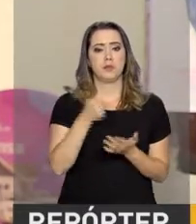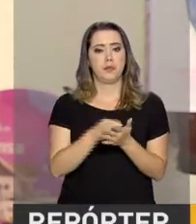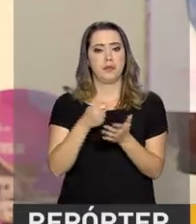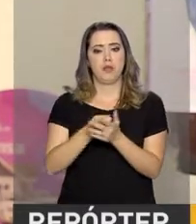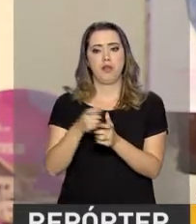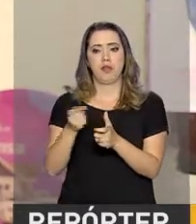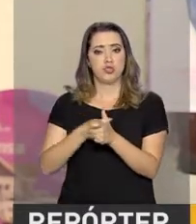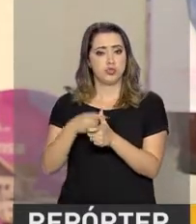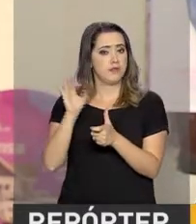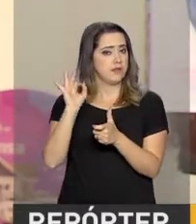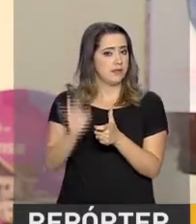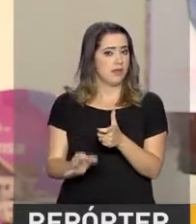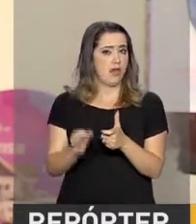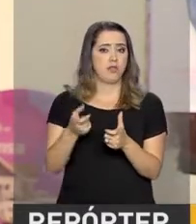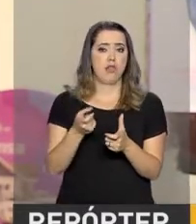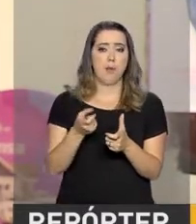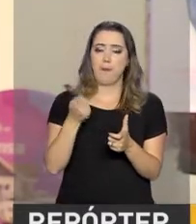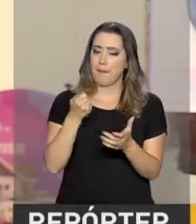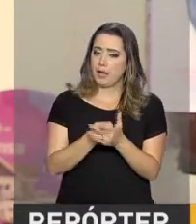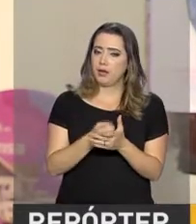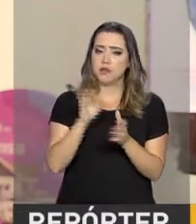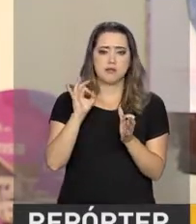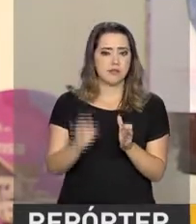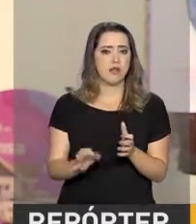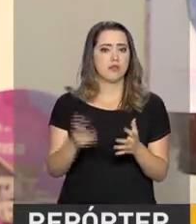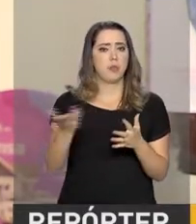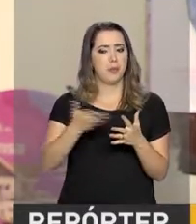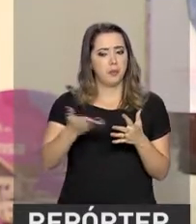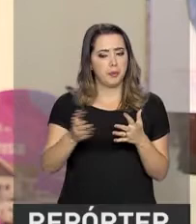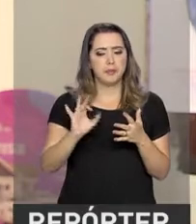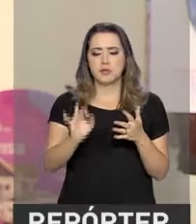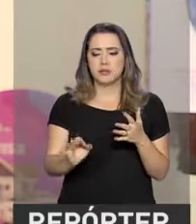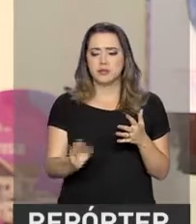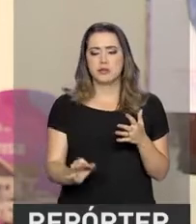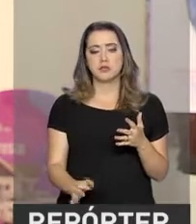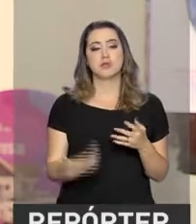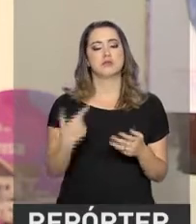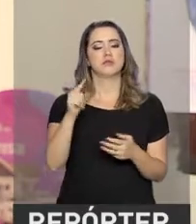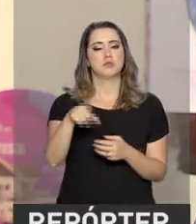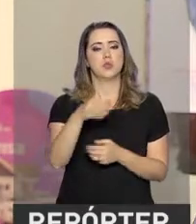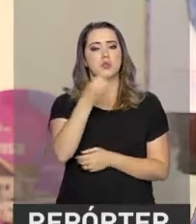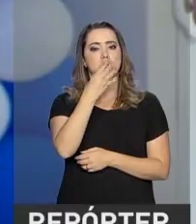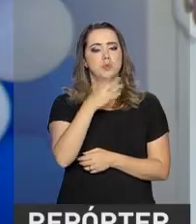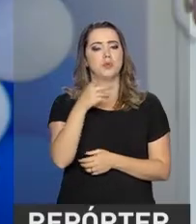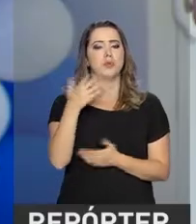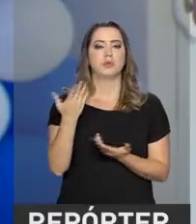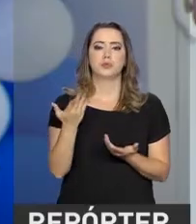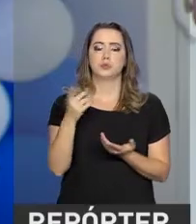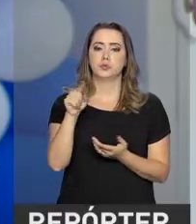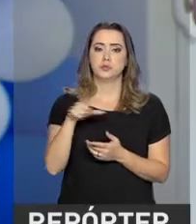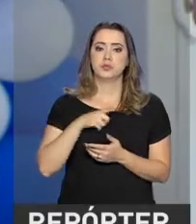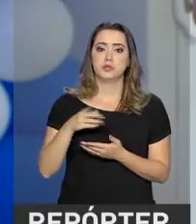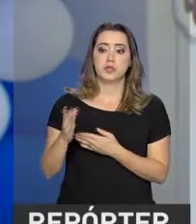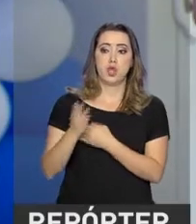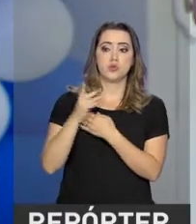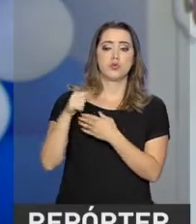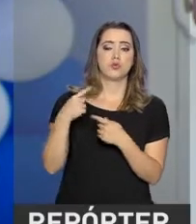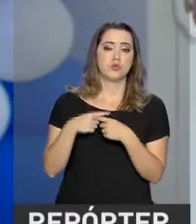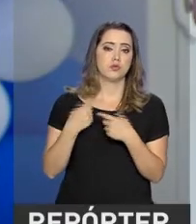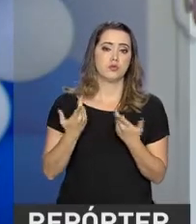dívidas, com as suas contas, tudo pago em dias, é essencial que você tenha alguma vantagem com isso. A gente paga em dias,